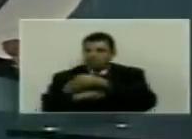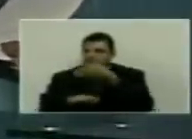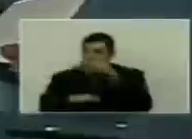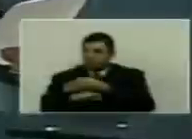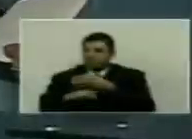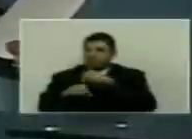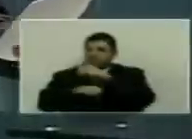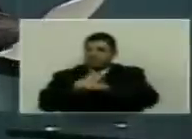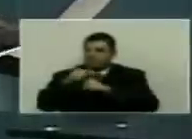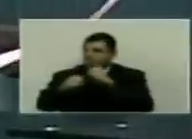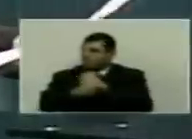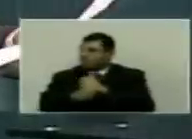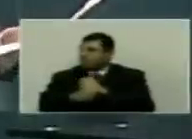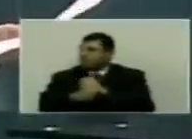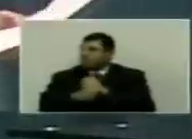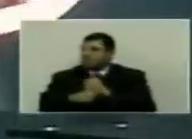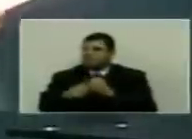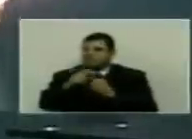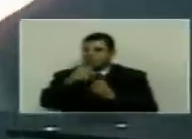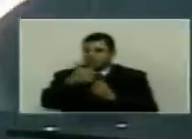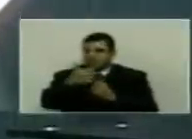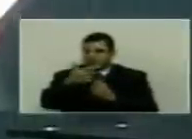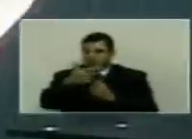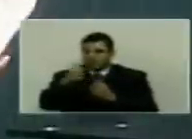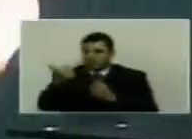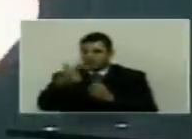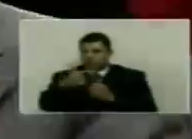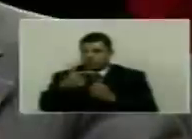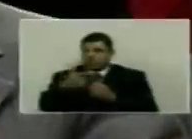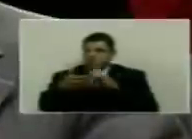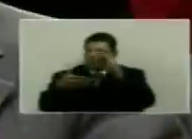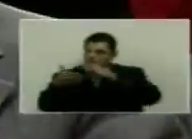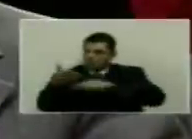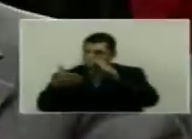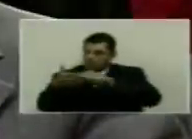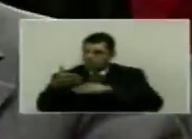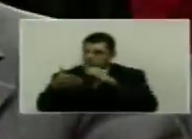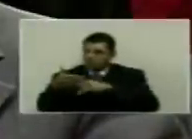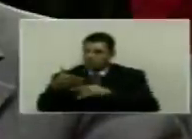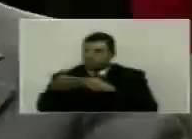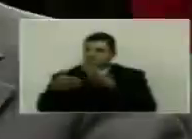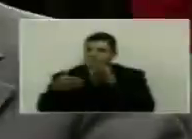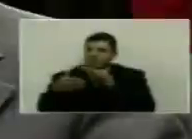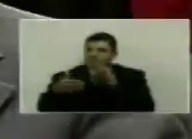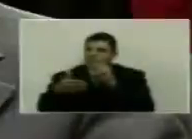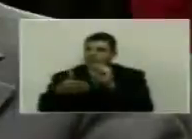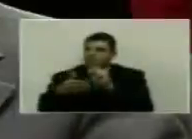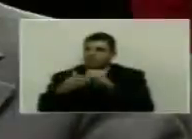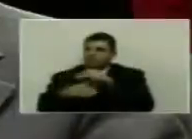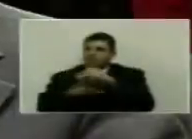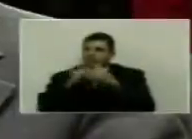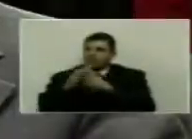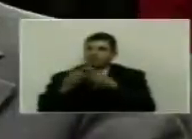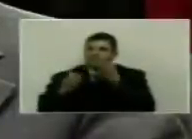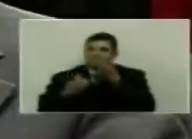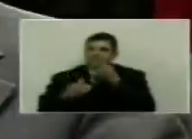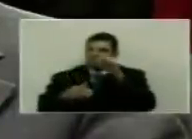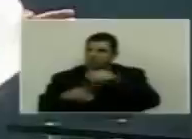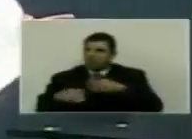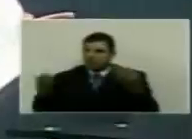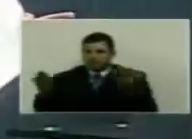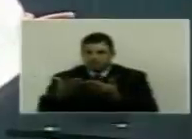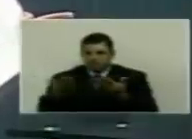para 2012. Esse documento, doutor Tarcísio, contradiz tudo que o senhor vem dizendo até